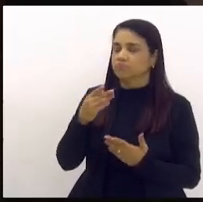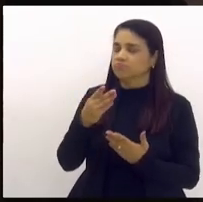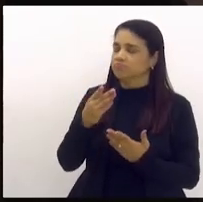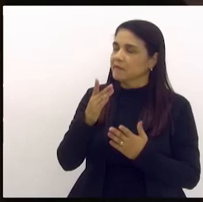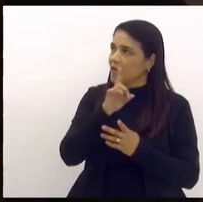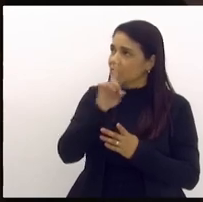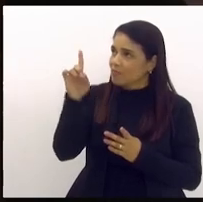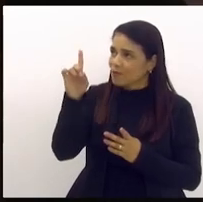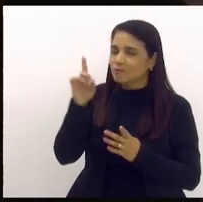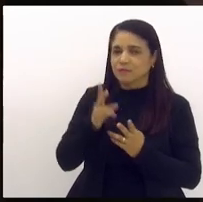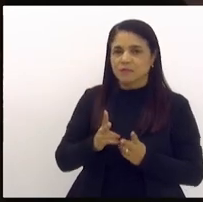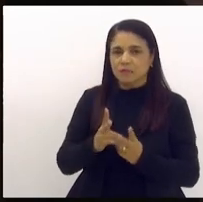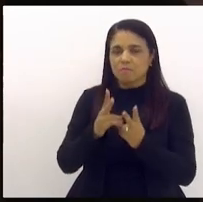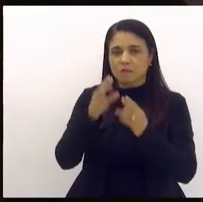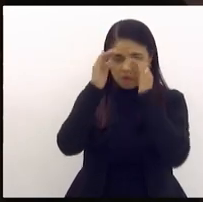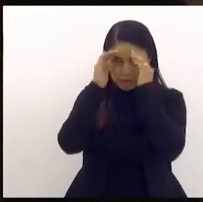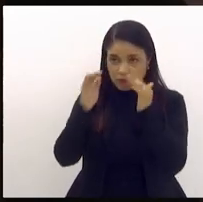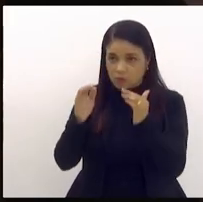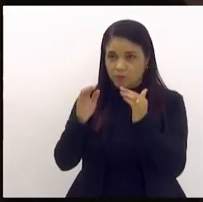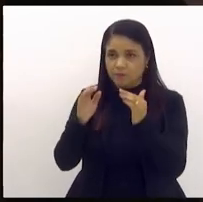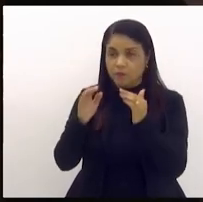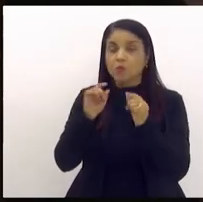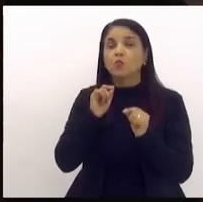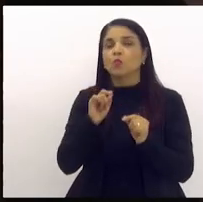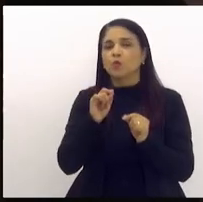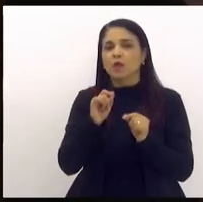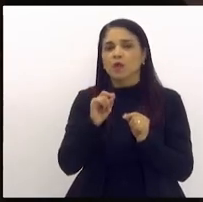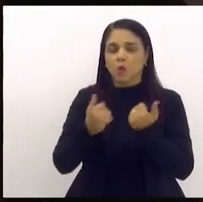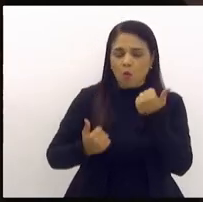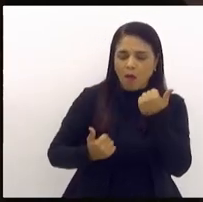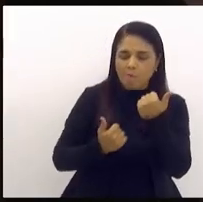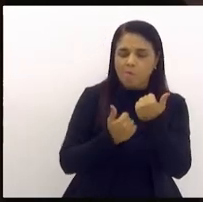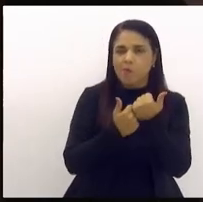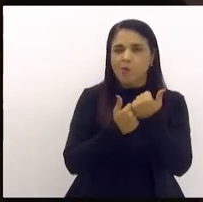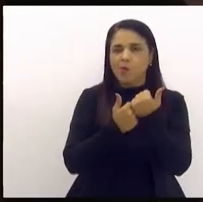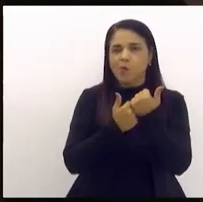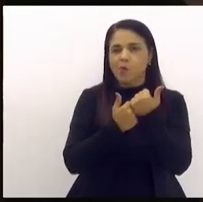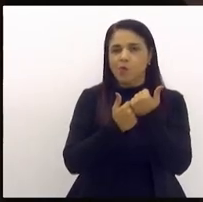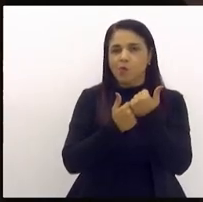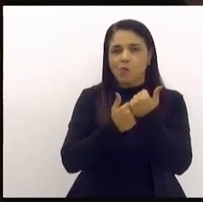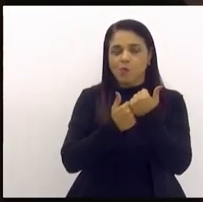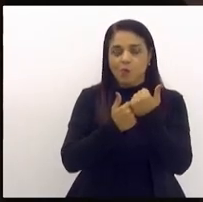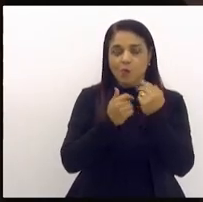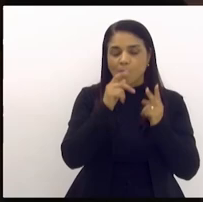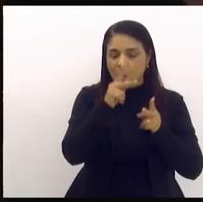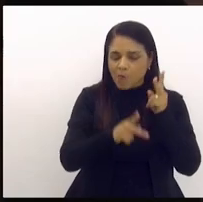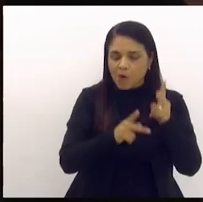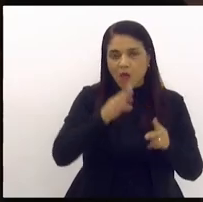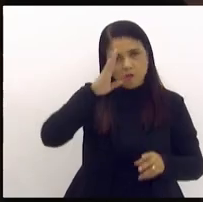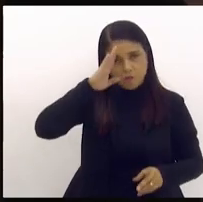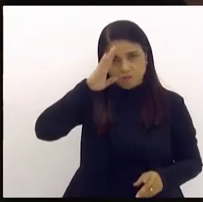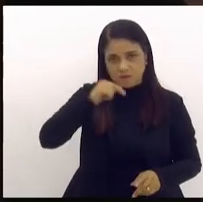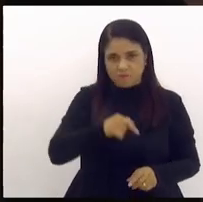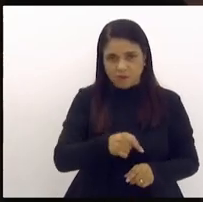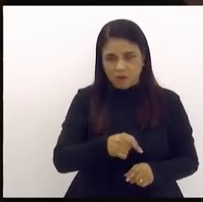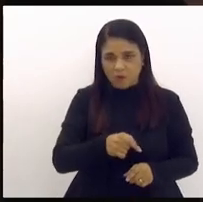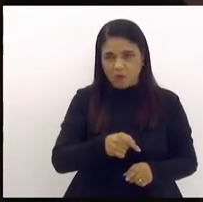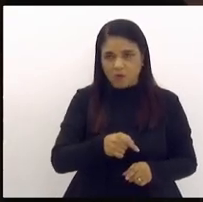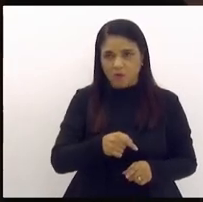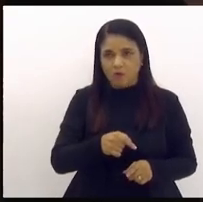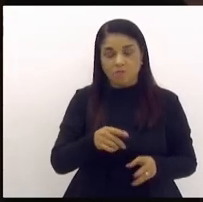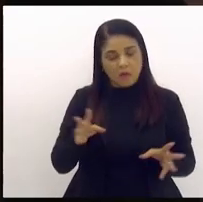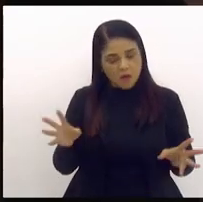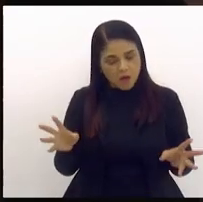é a nossa maior blindagem. O apoio popular. E entro, já caminhando aqui para